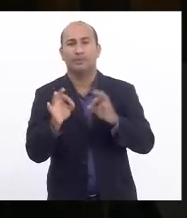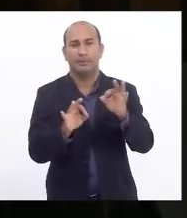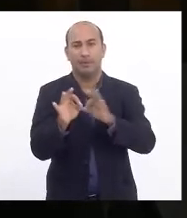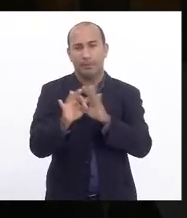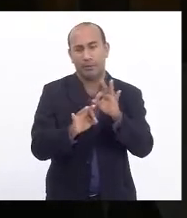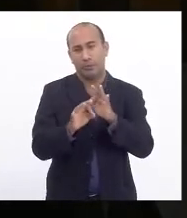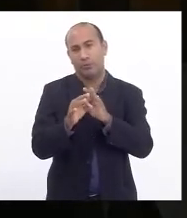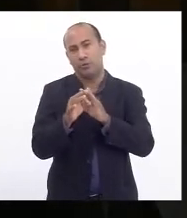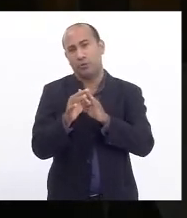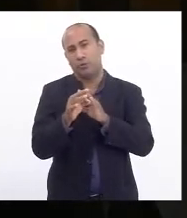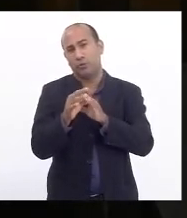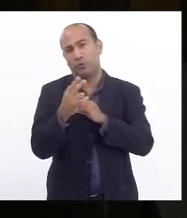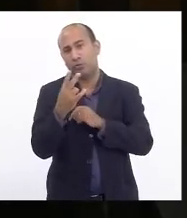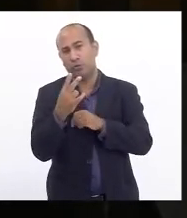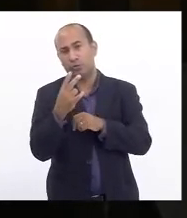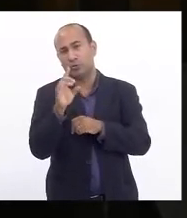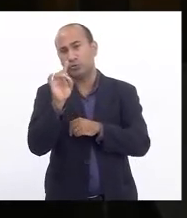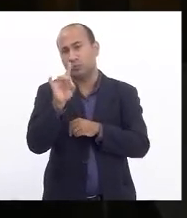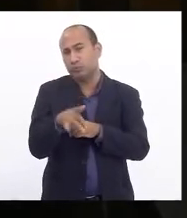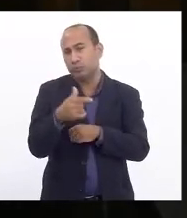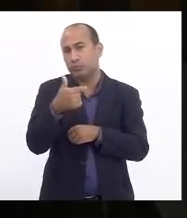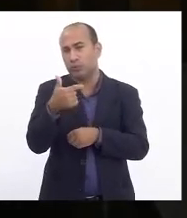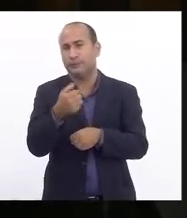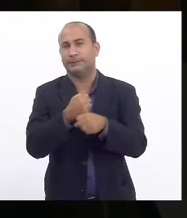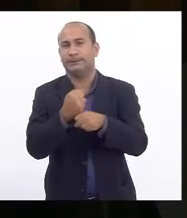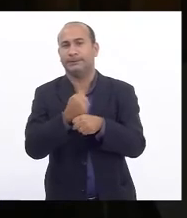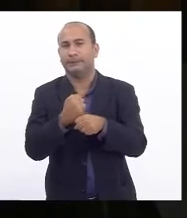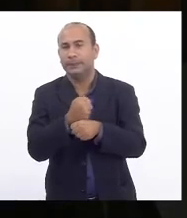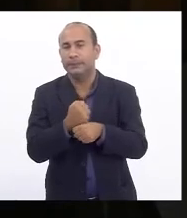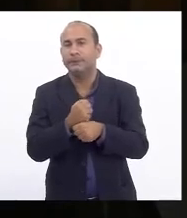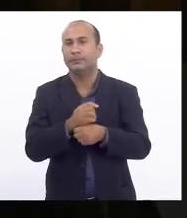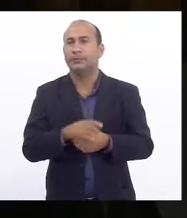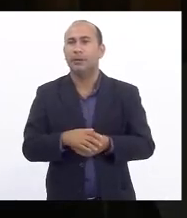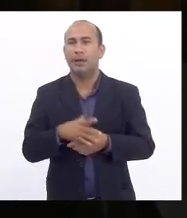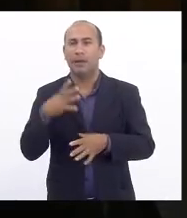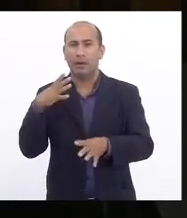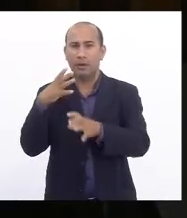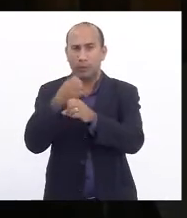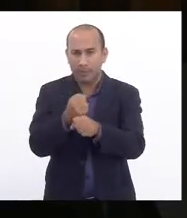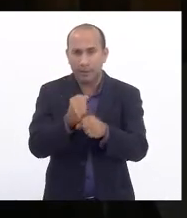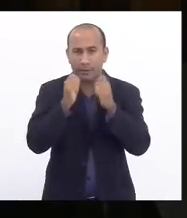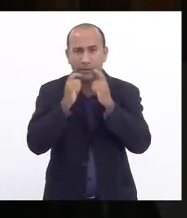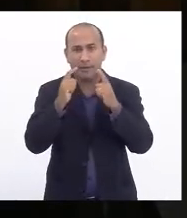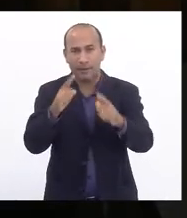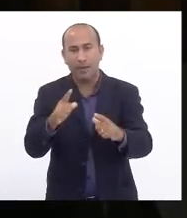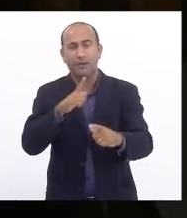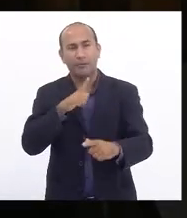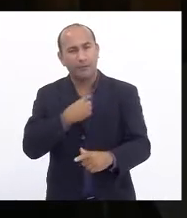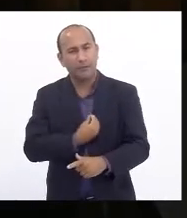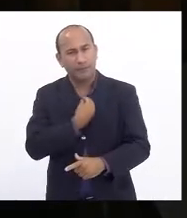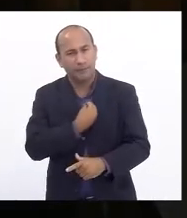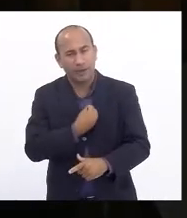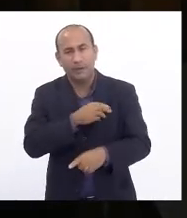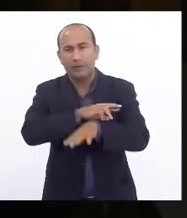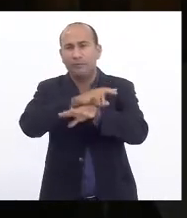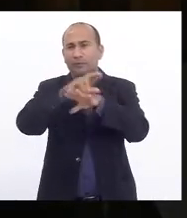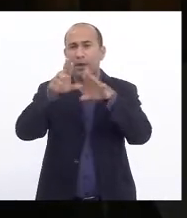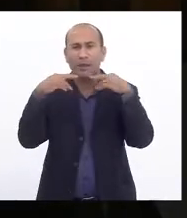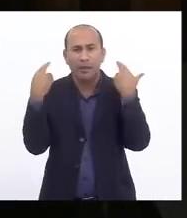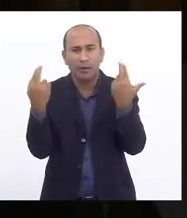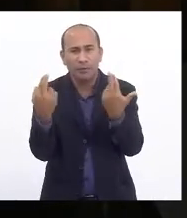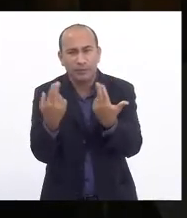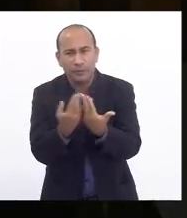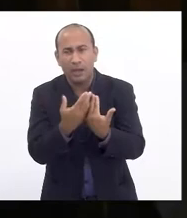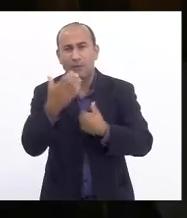nesses últimos dois anos quando eu fui presidente da Comissão de Economia Daleste estive presente em várias das comissões aqui vice presidente da Ciência